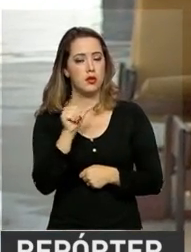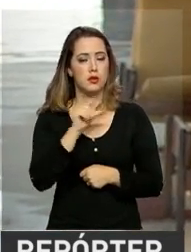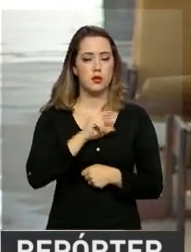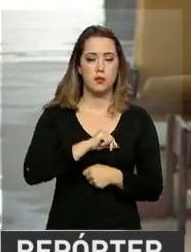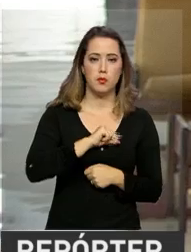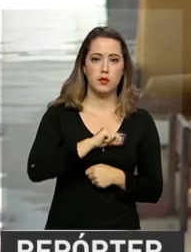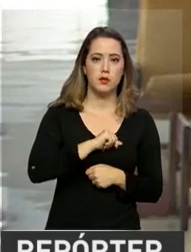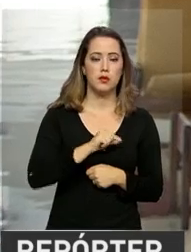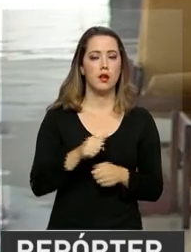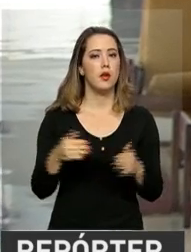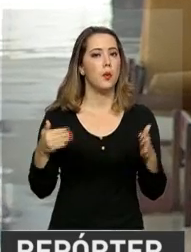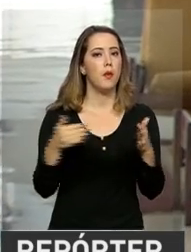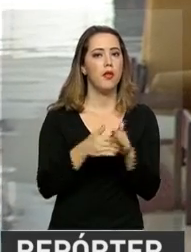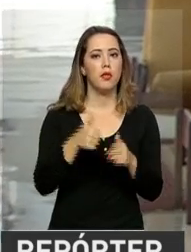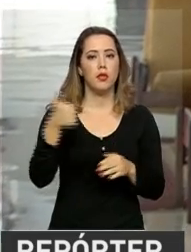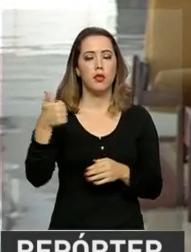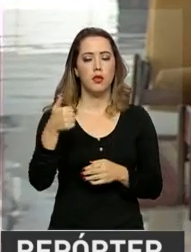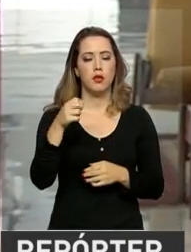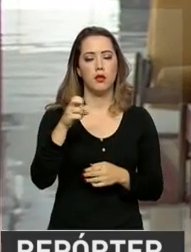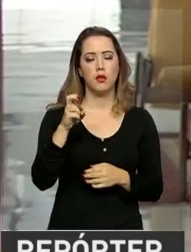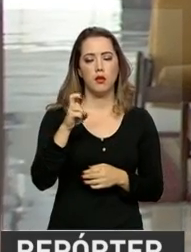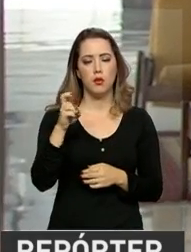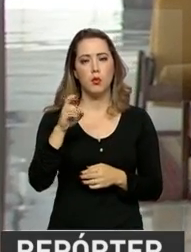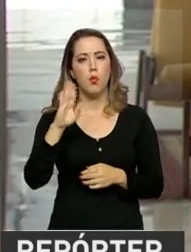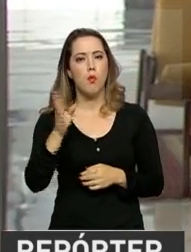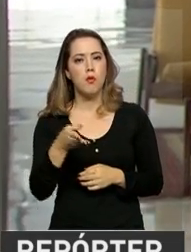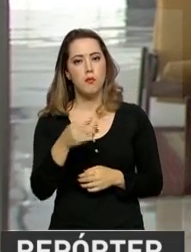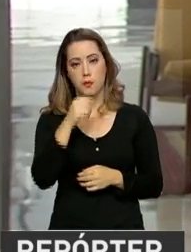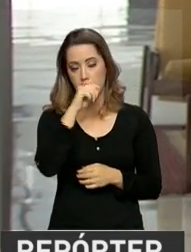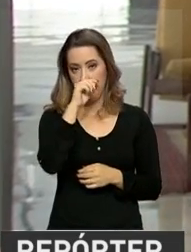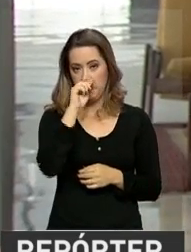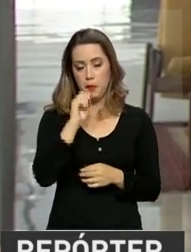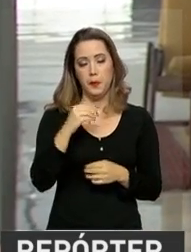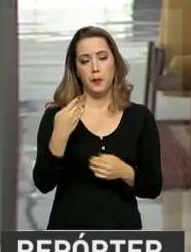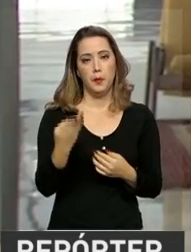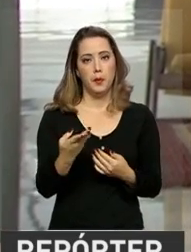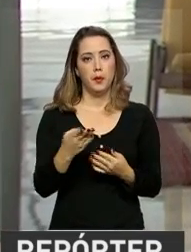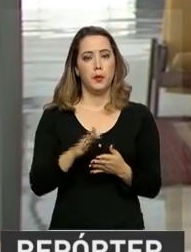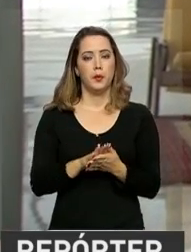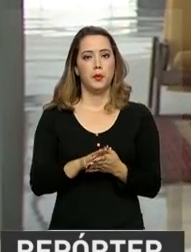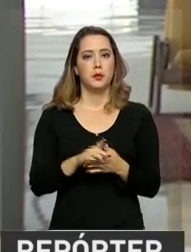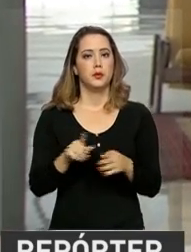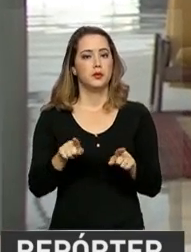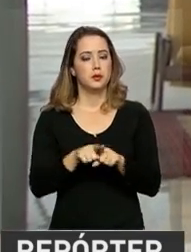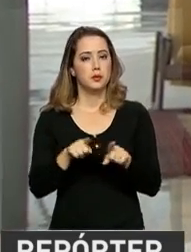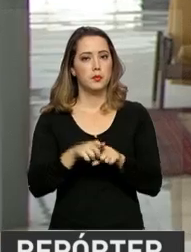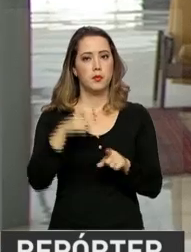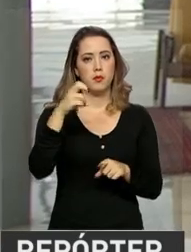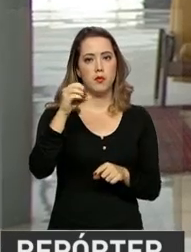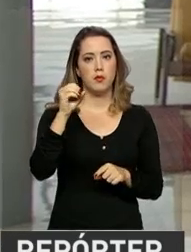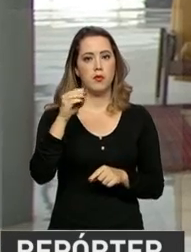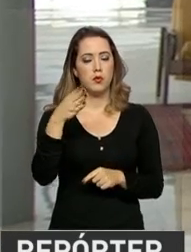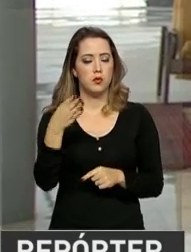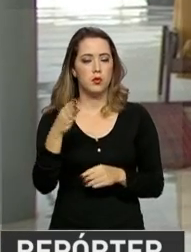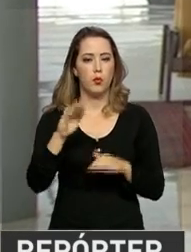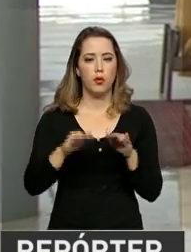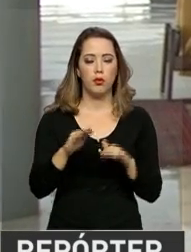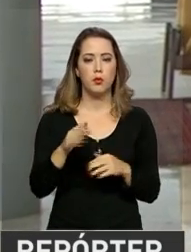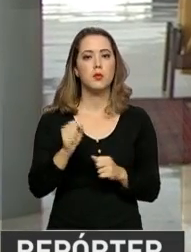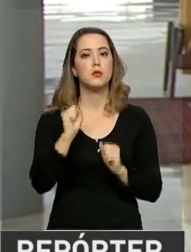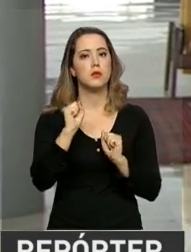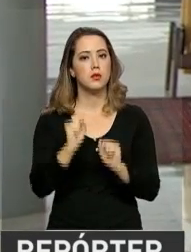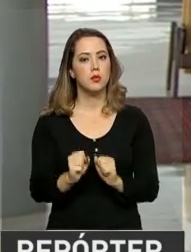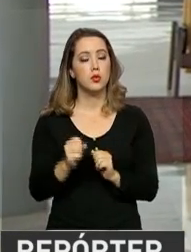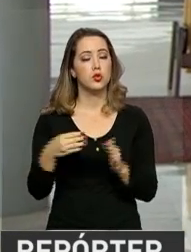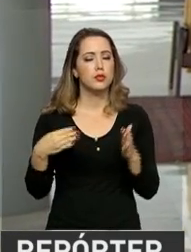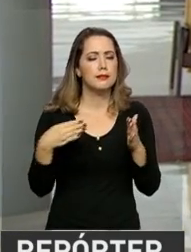por pessoa da família já para concorrer às bolsas parciais de 50% O estudante deve ter essa renda familiar mensal bruta de até três